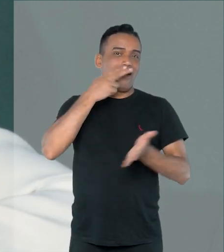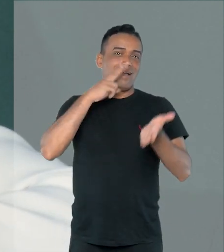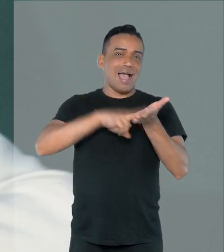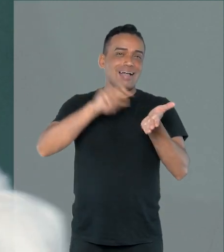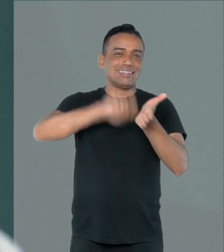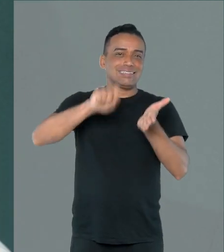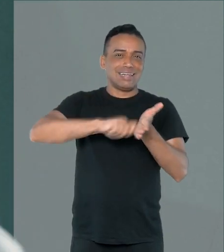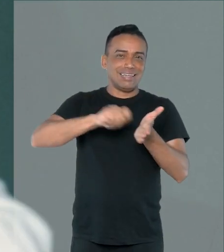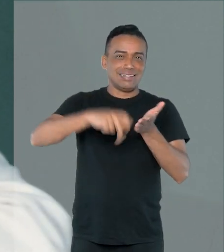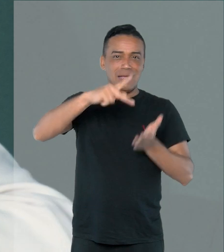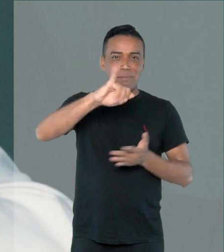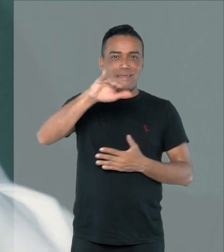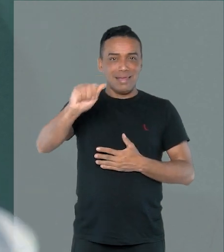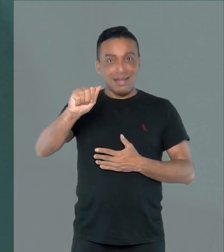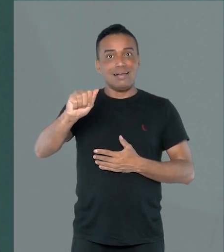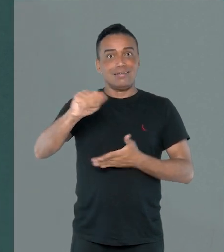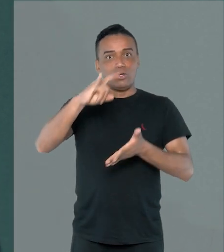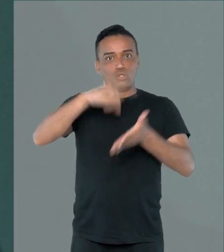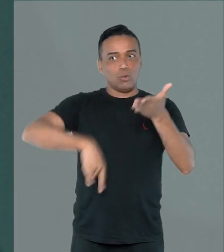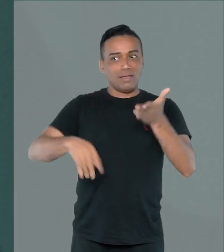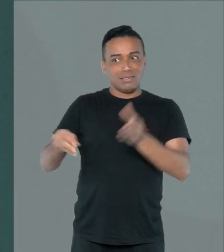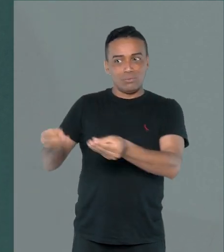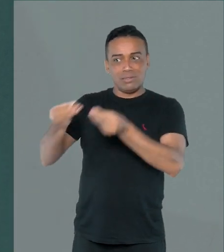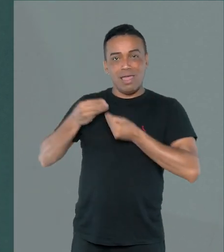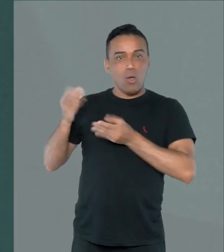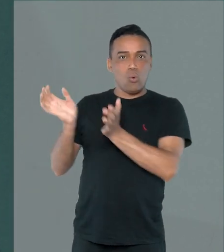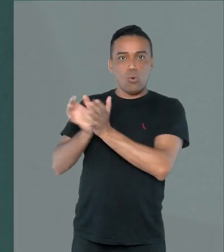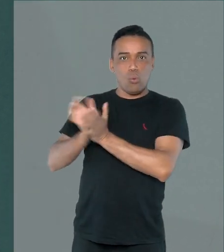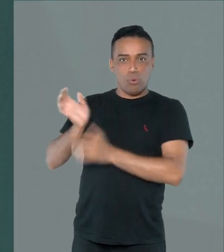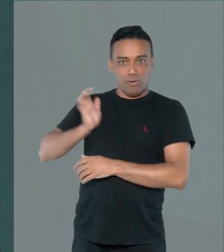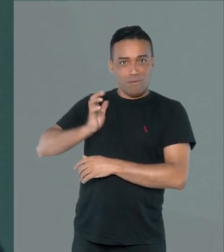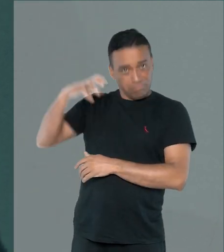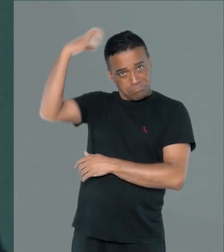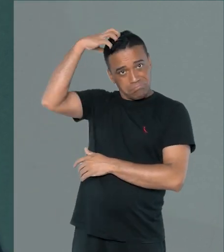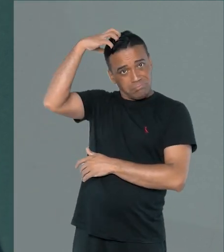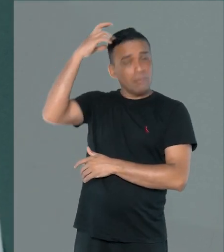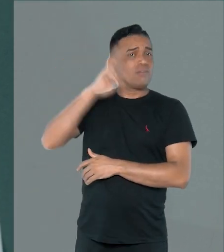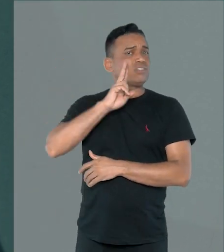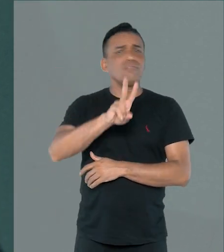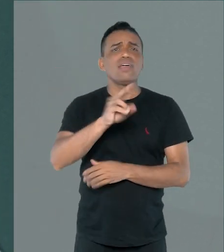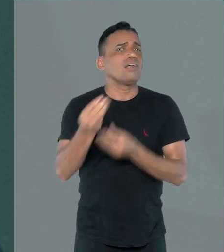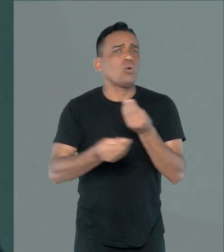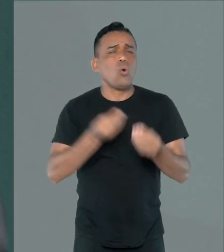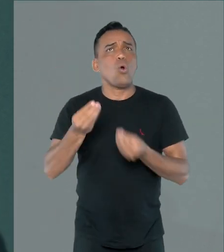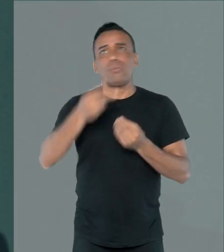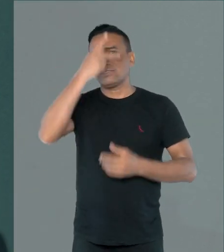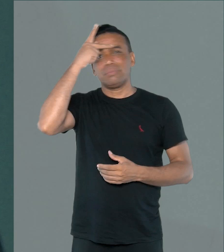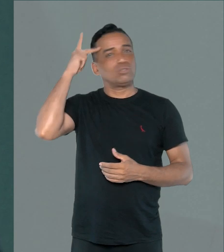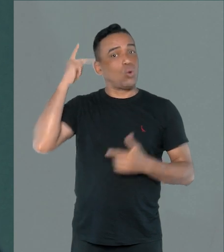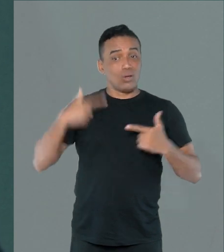por monarquistas, você vê o que foi, como é que essas pessoas viveram a guerra. Não é filme, não está